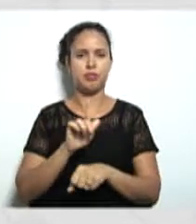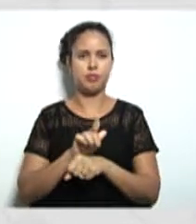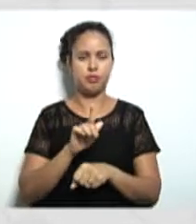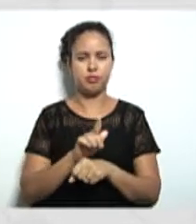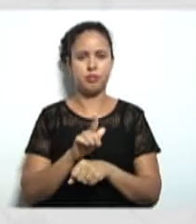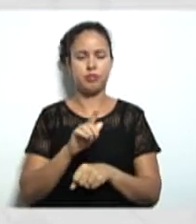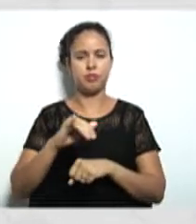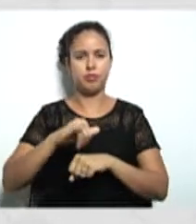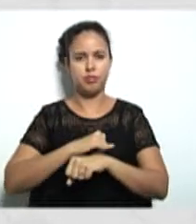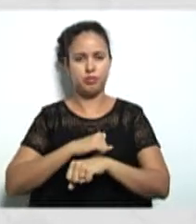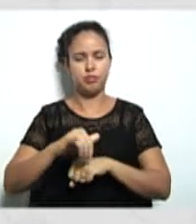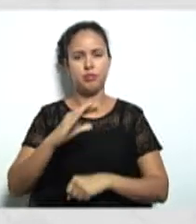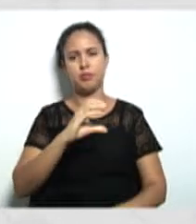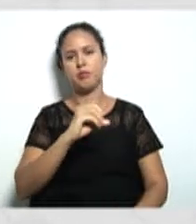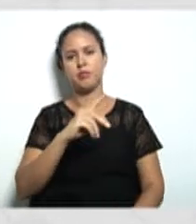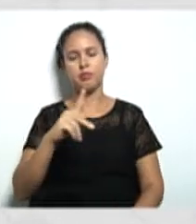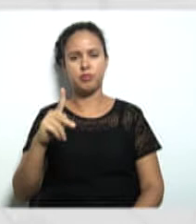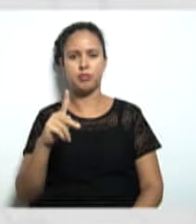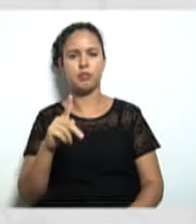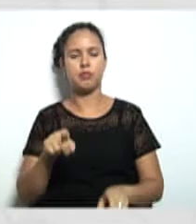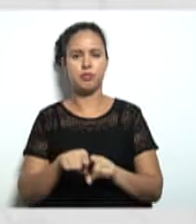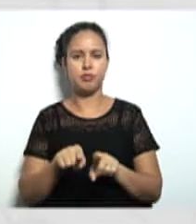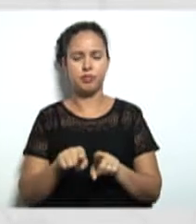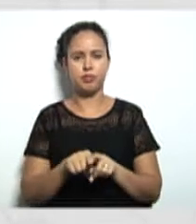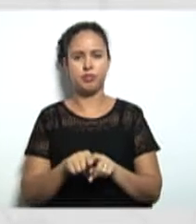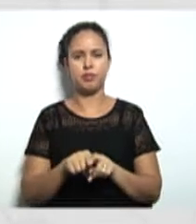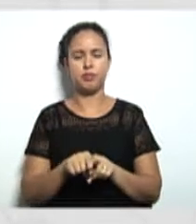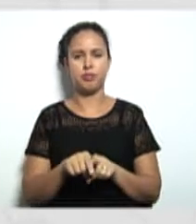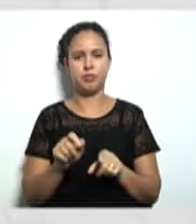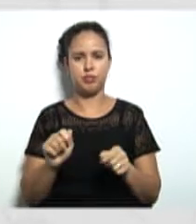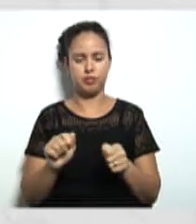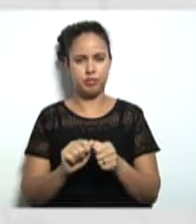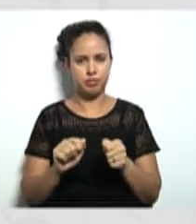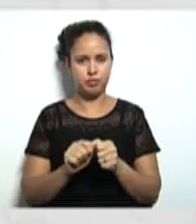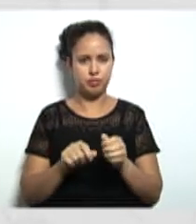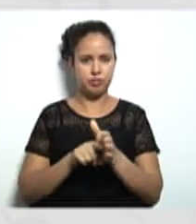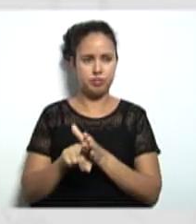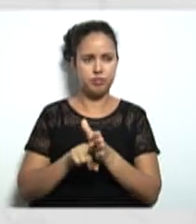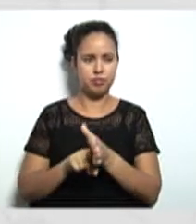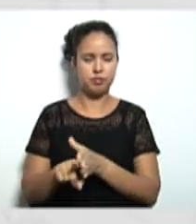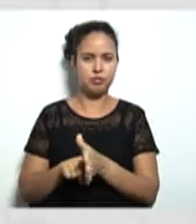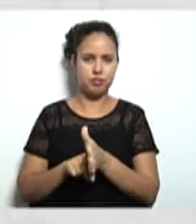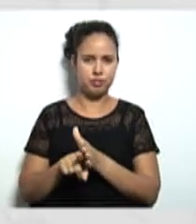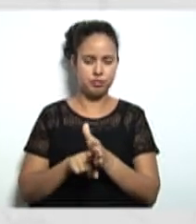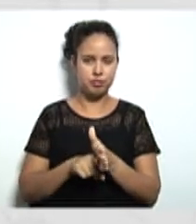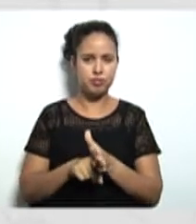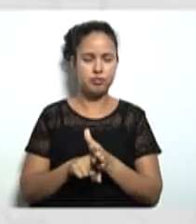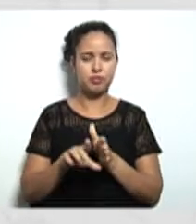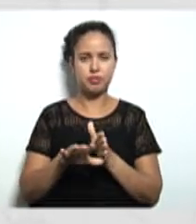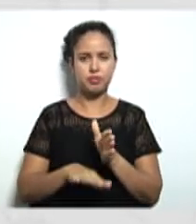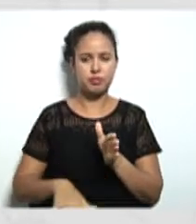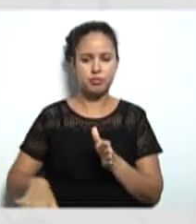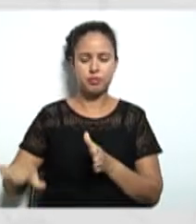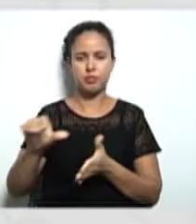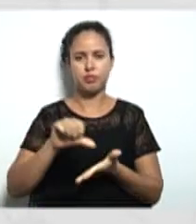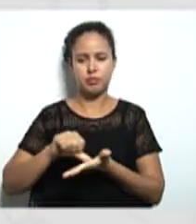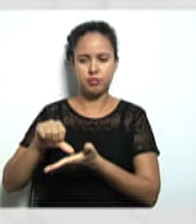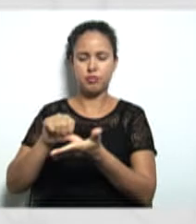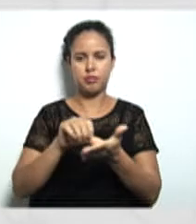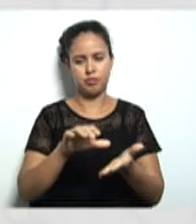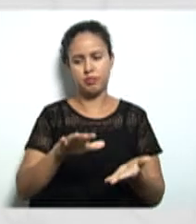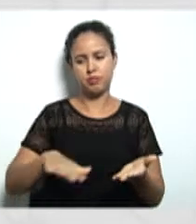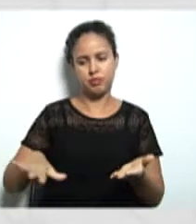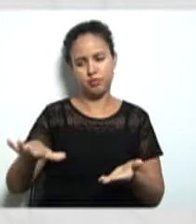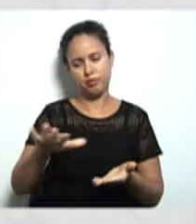de cooperativas e posso executar pesquisas, que nos ramos do